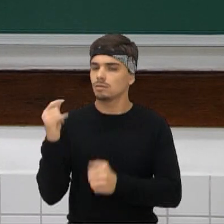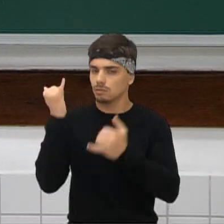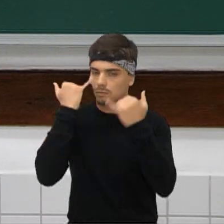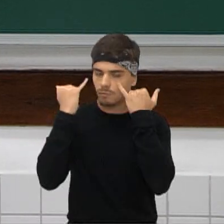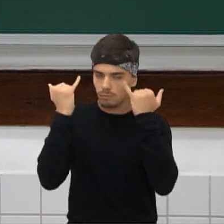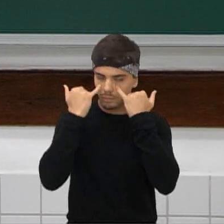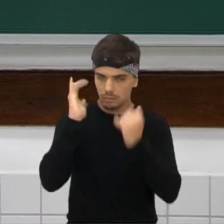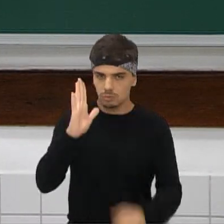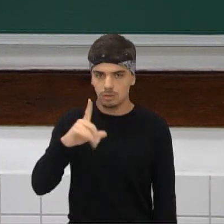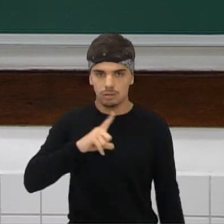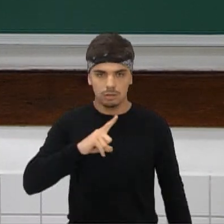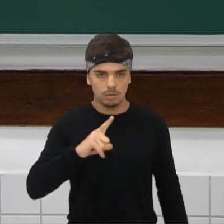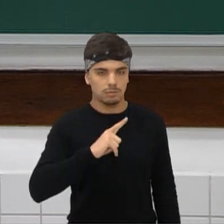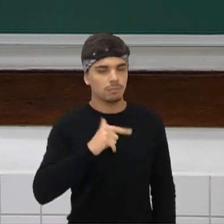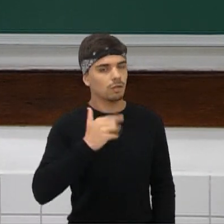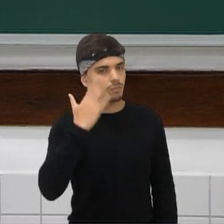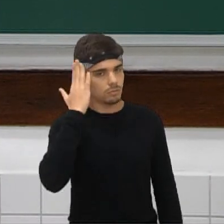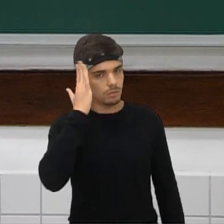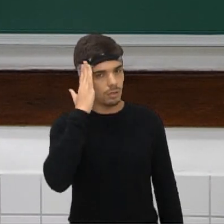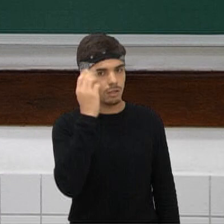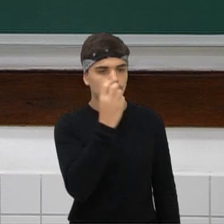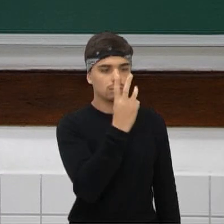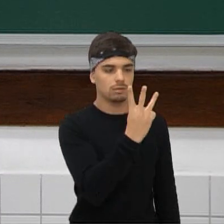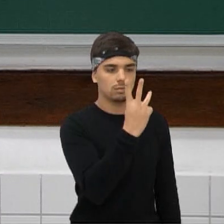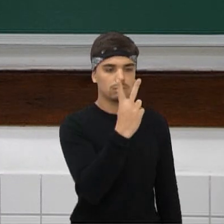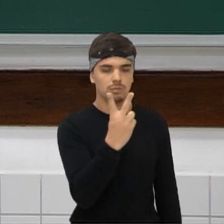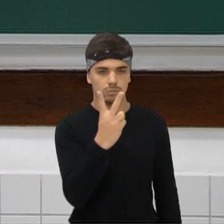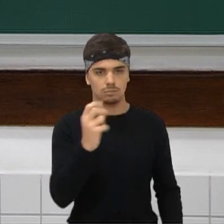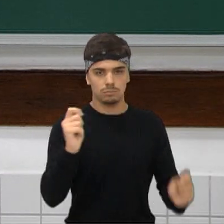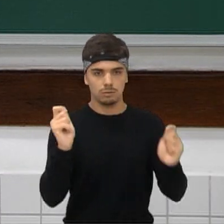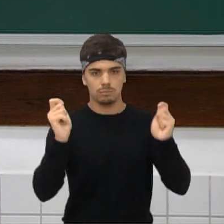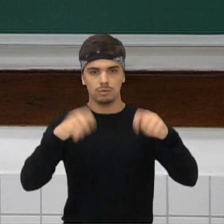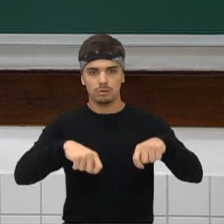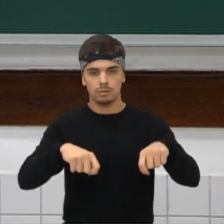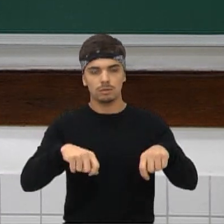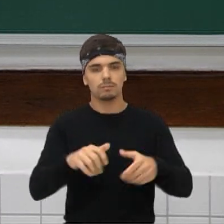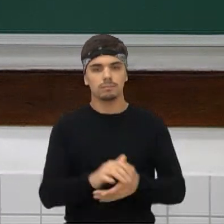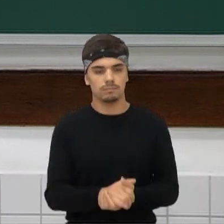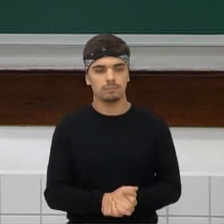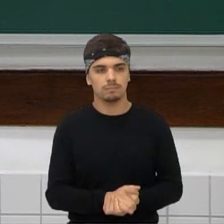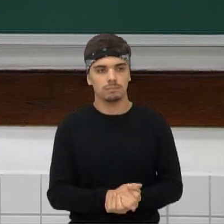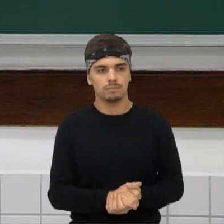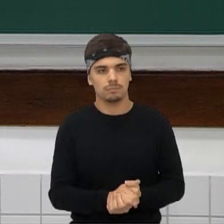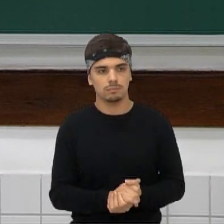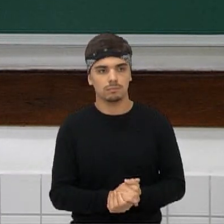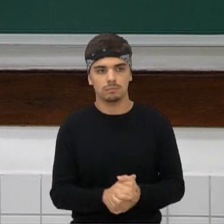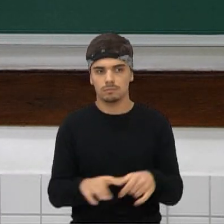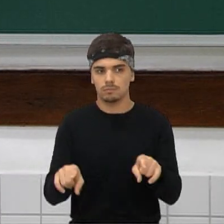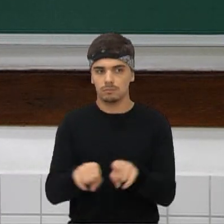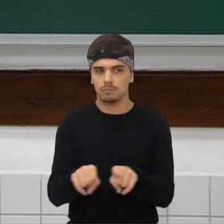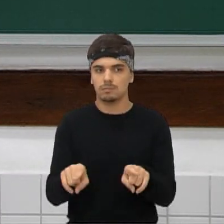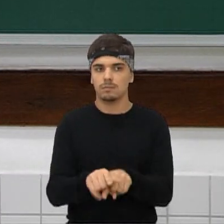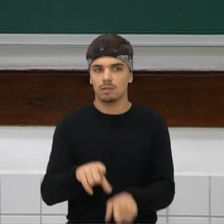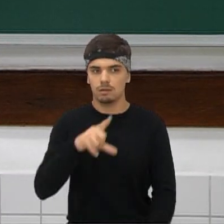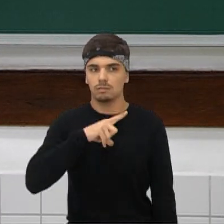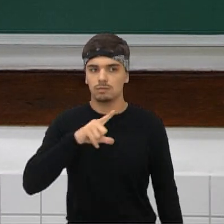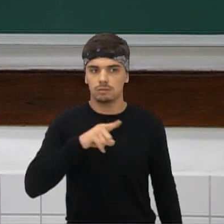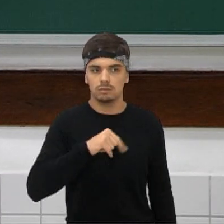que agora eu tenho? Eu sei que são 32 possibilidades, né? E existem